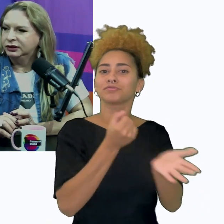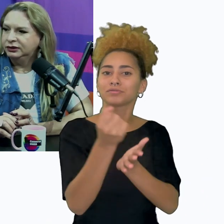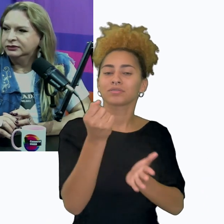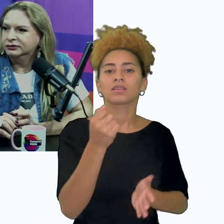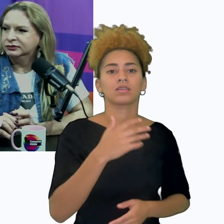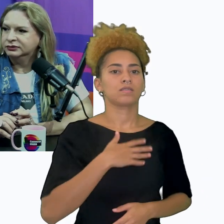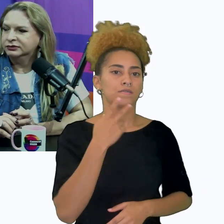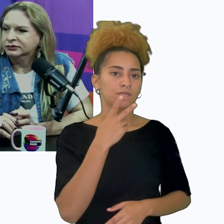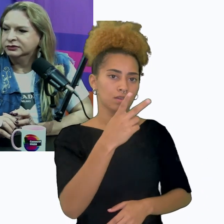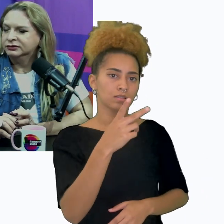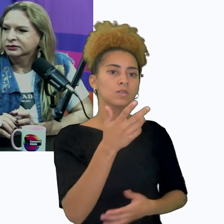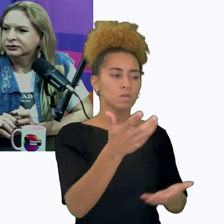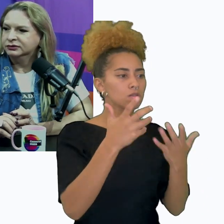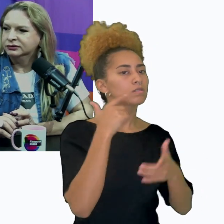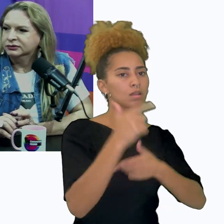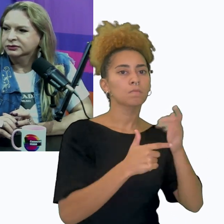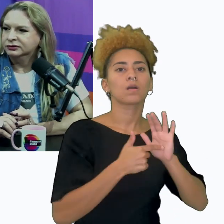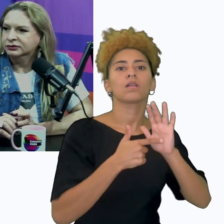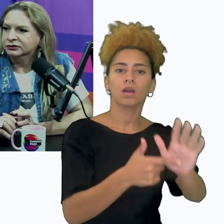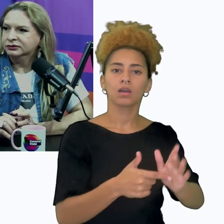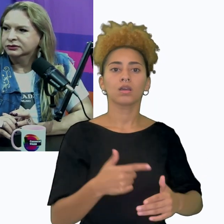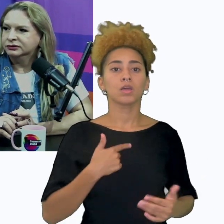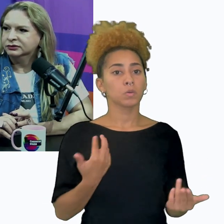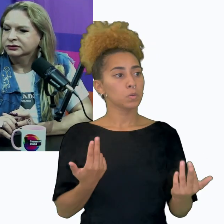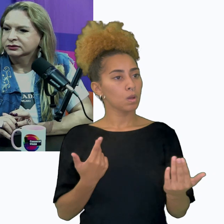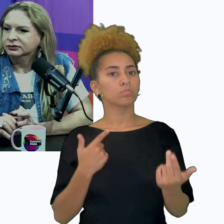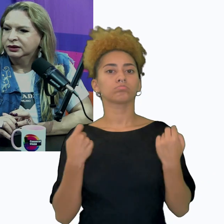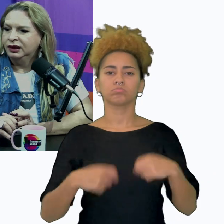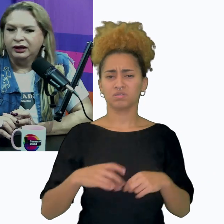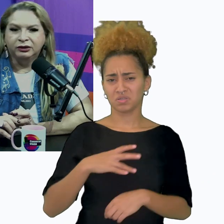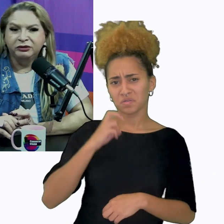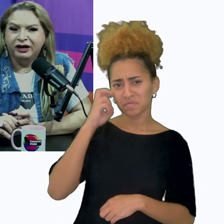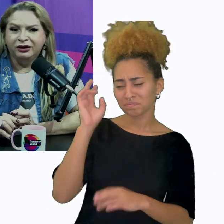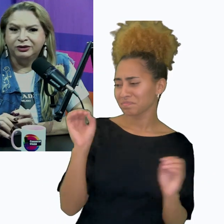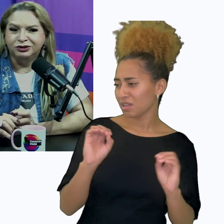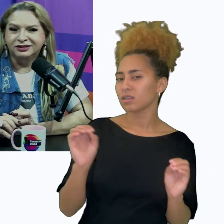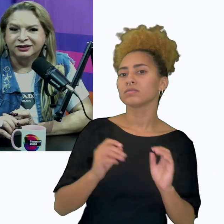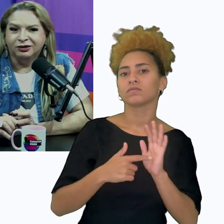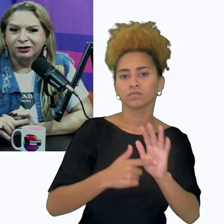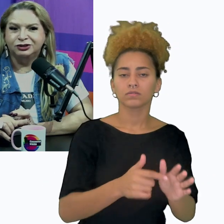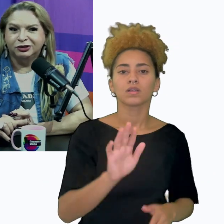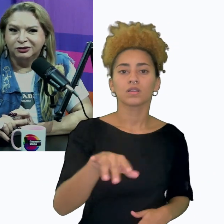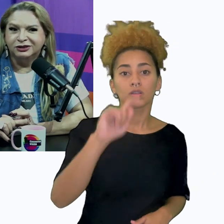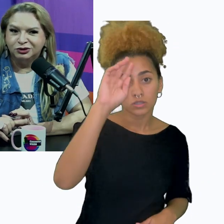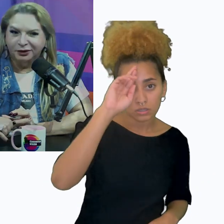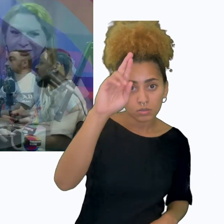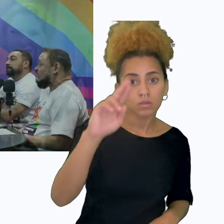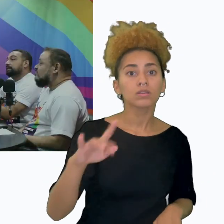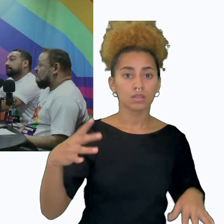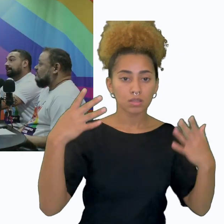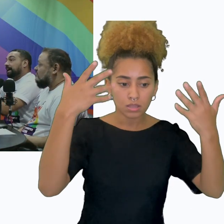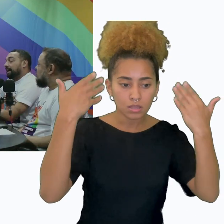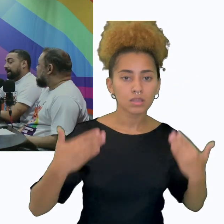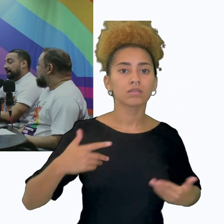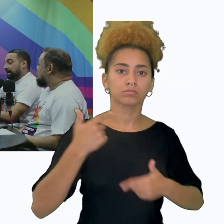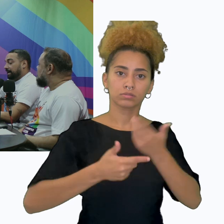Sim. Eu acho muito bonito quando ela diz, eu quero trabalhar, eu preciso trabalhar, eu também preciso Eu não me trabalhar. envergonho de dizer. Olha, diretores, eu estou aqui, eu quero